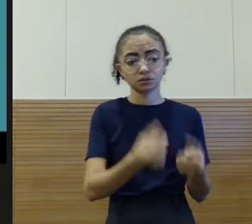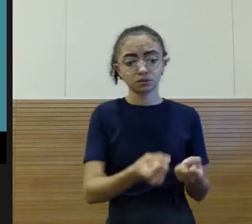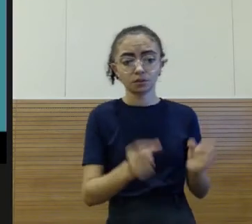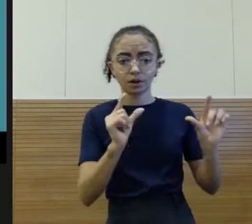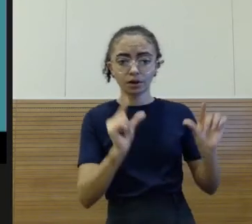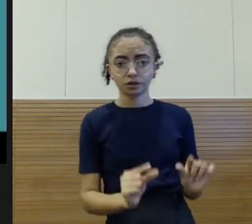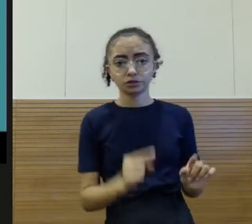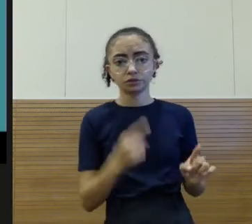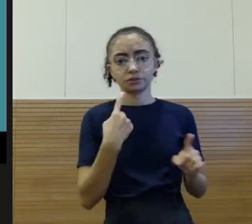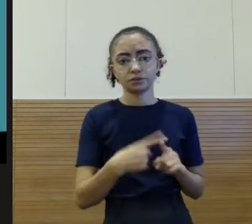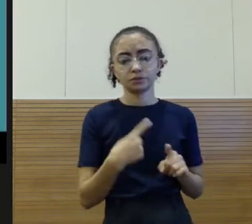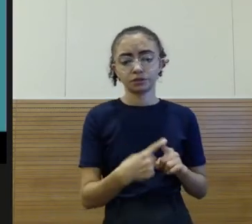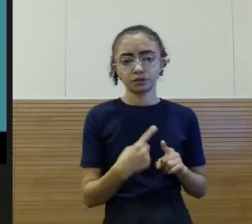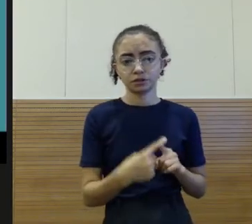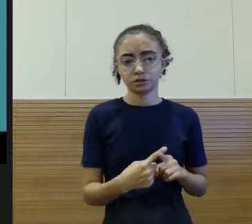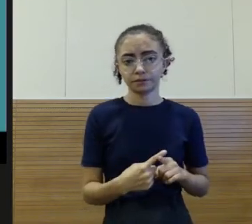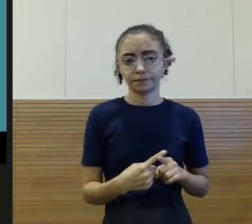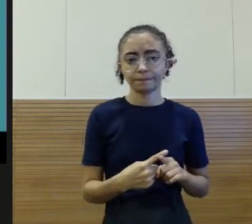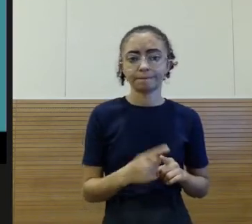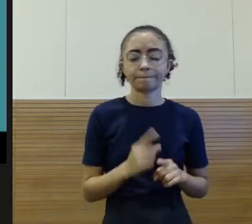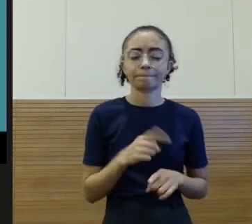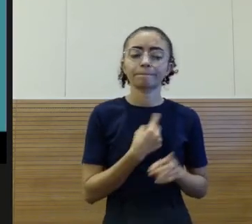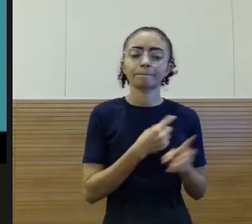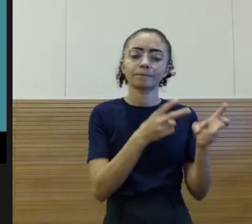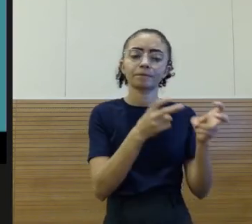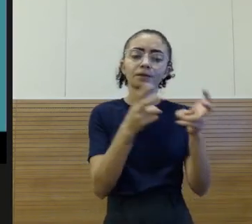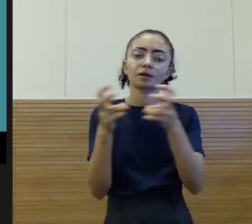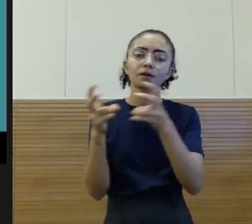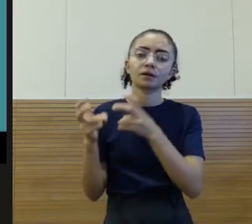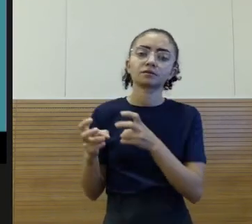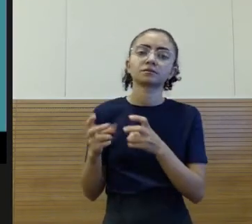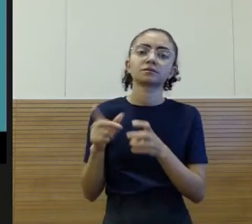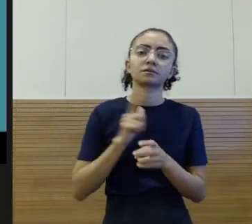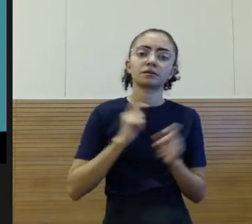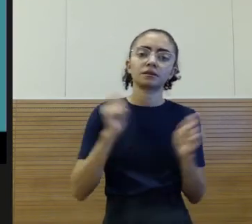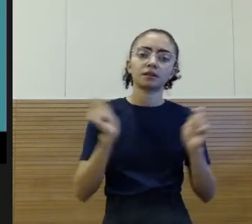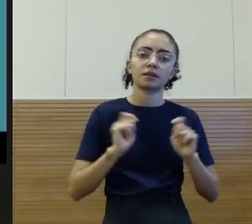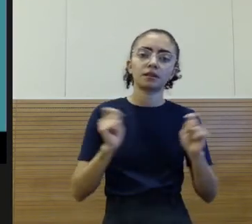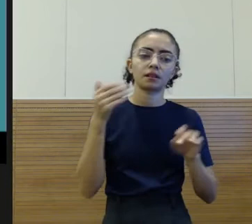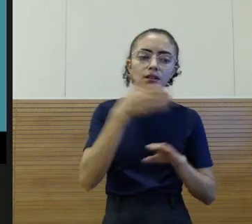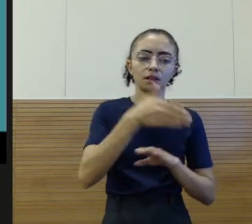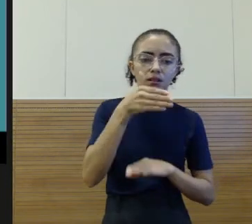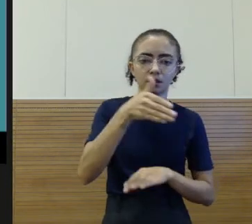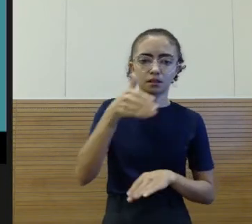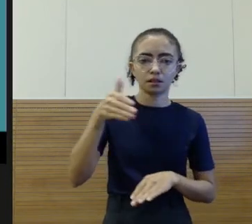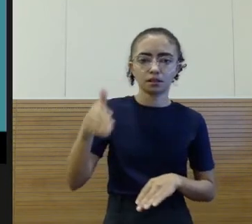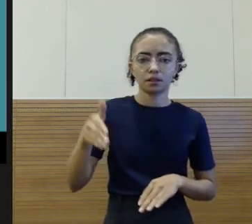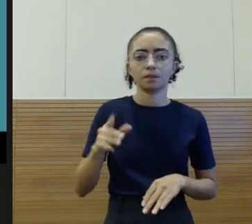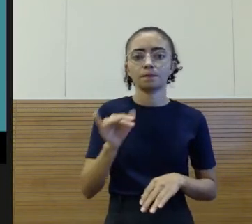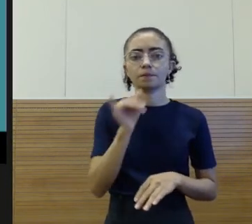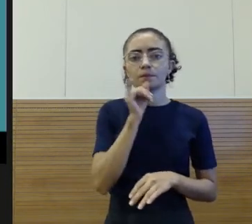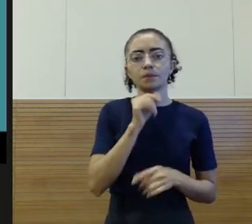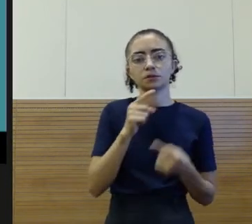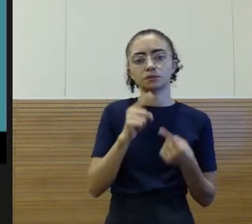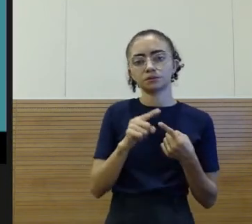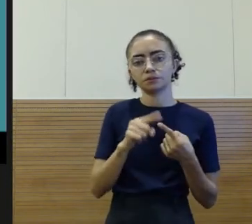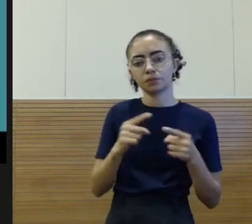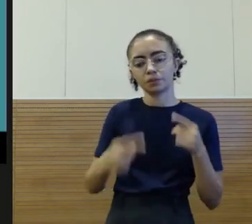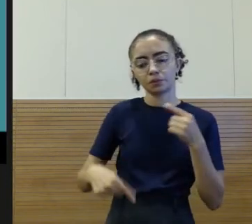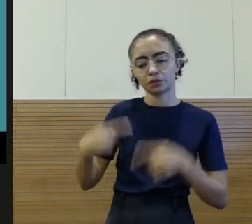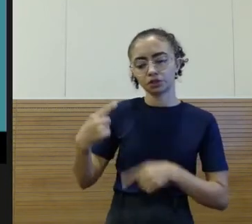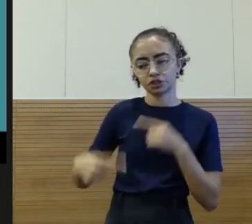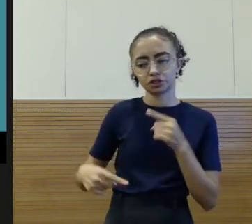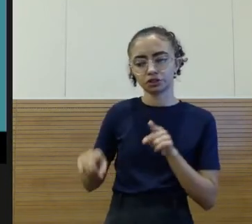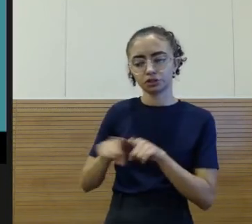implementação, o que nós vemos são diferentes pontos de entrada. Um, por um lado, as políticas e a legislação que